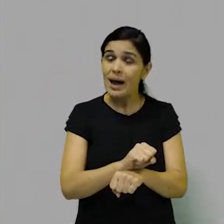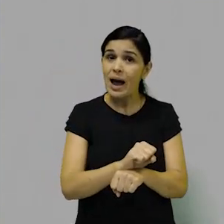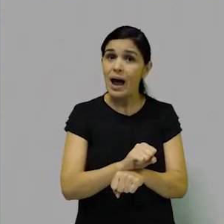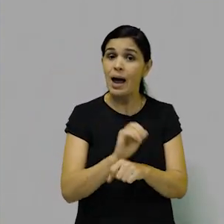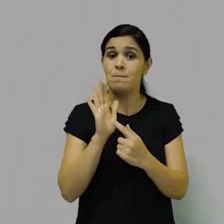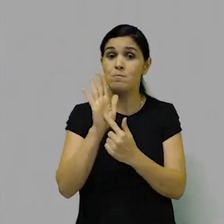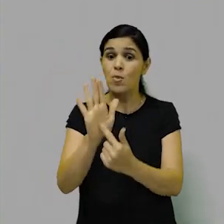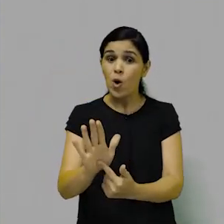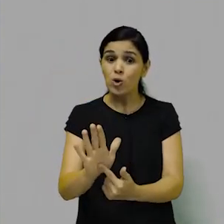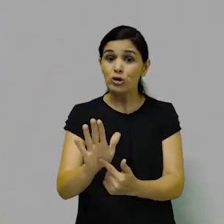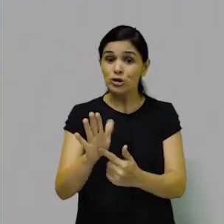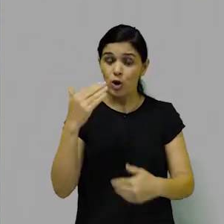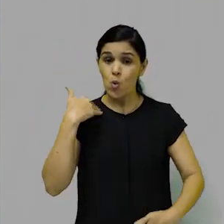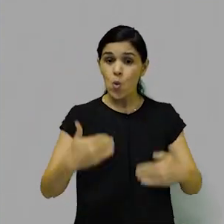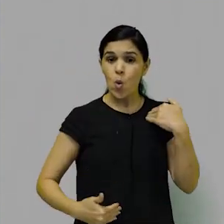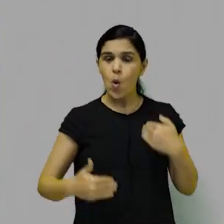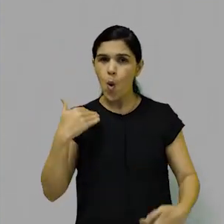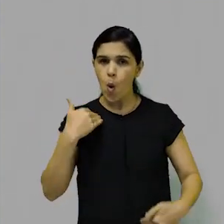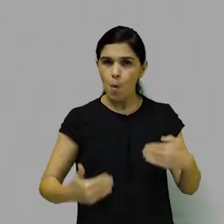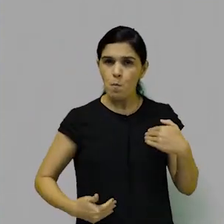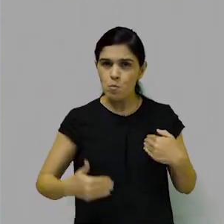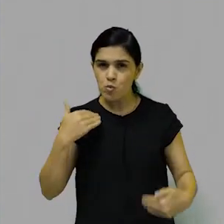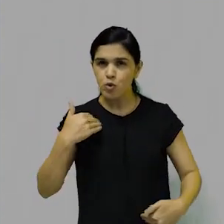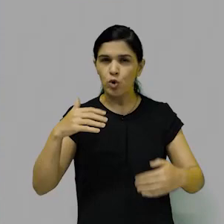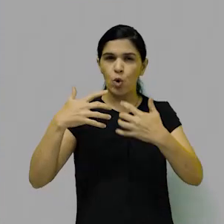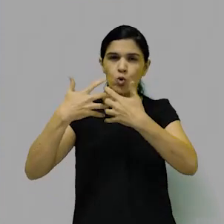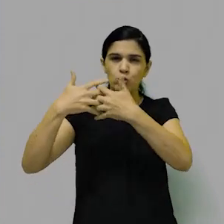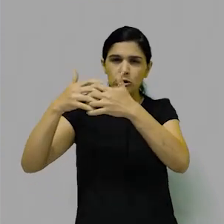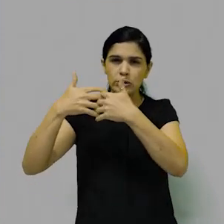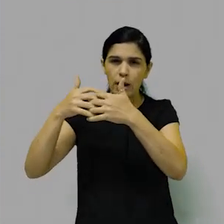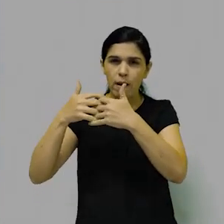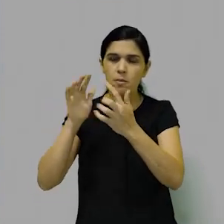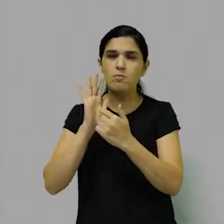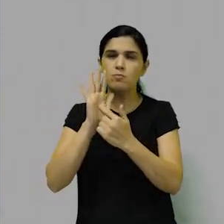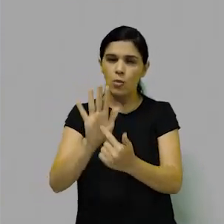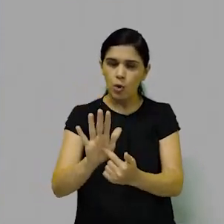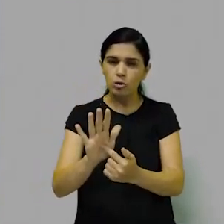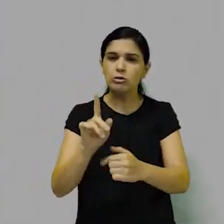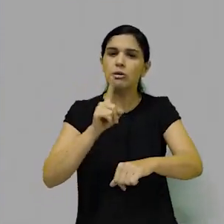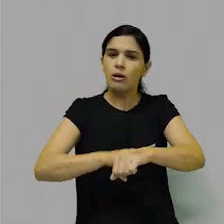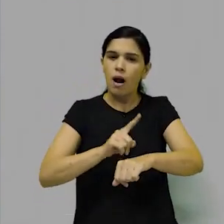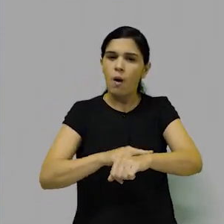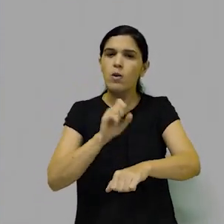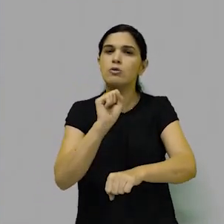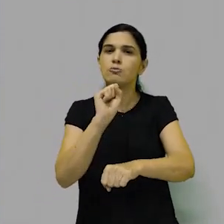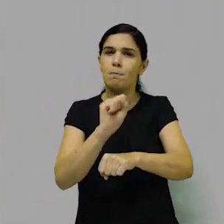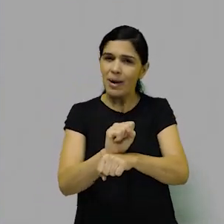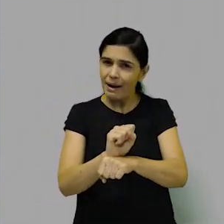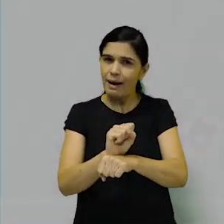que o indivíduo sinta dor e ele comece a parar ou moderar ali o seu tipo de treinamento.